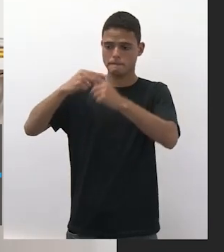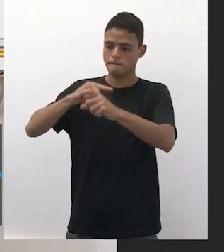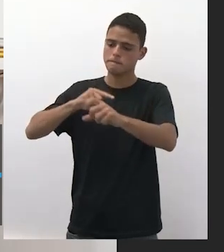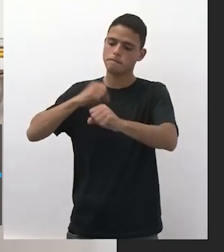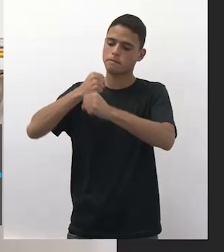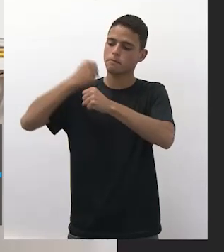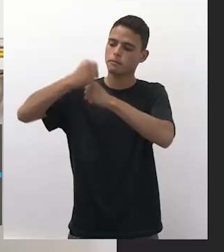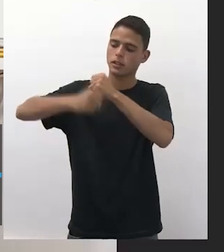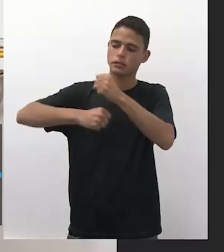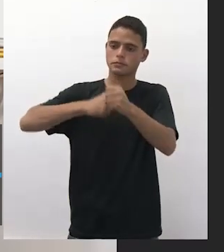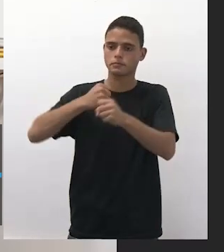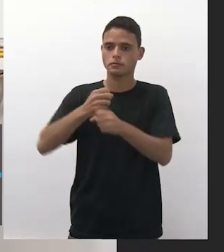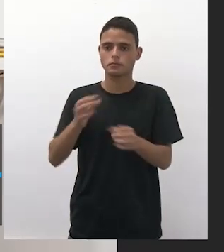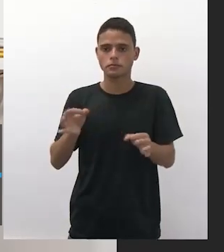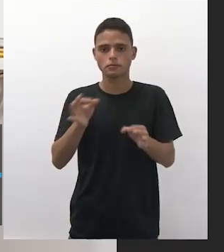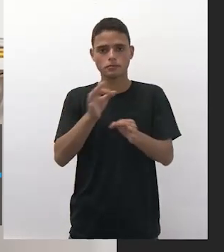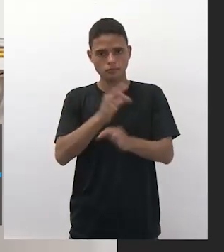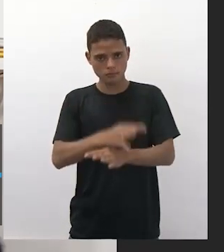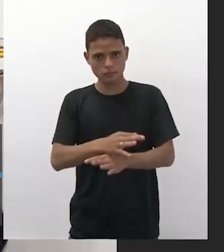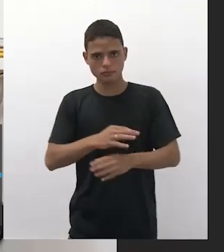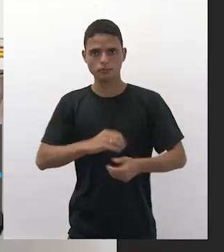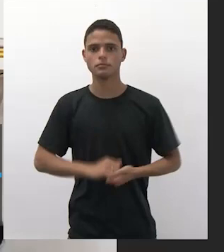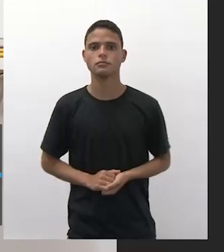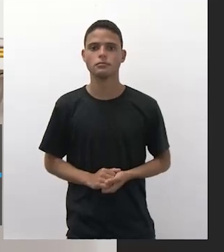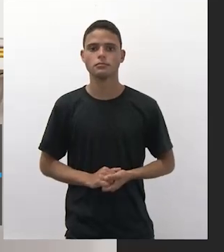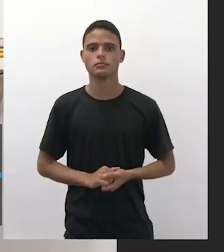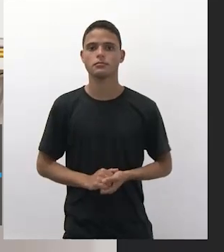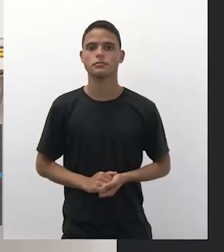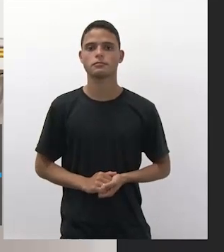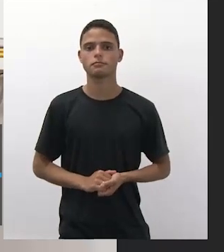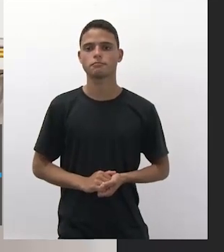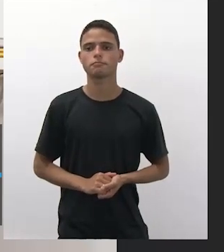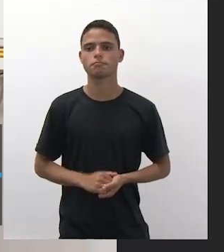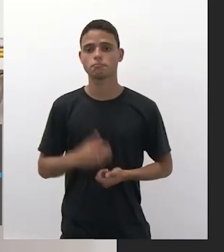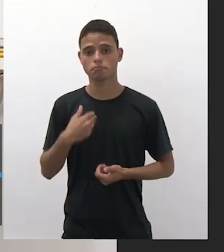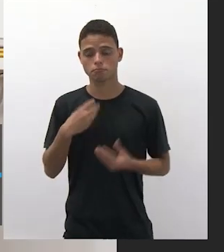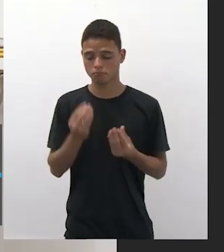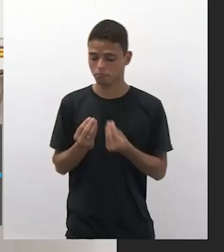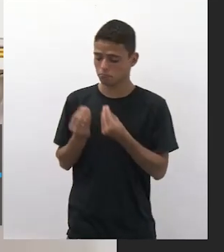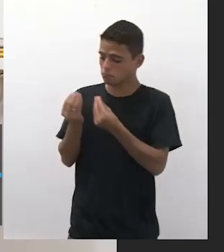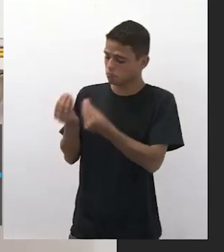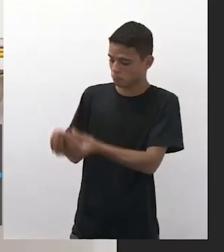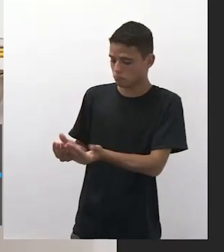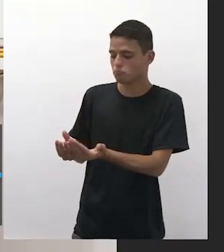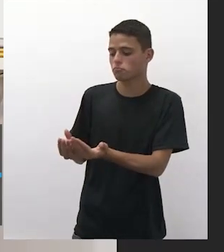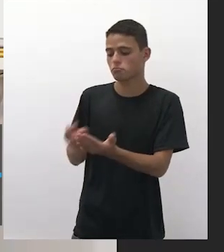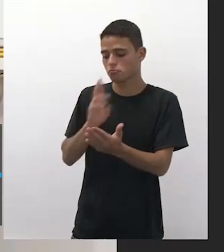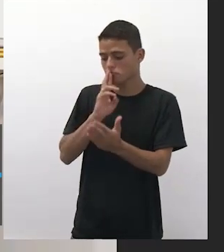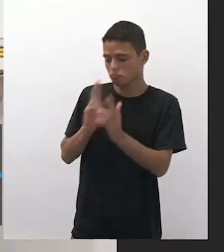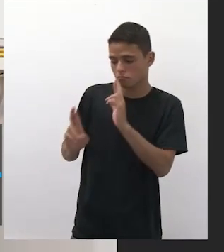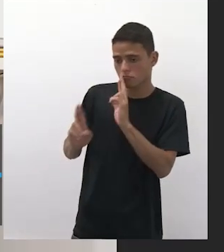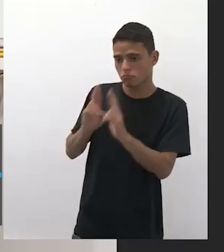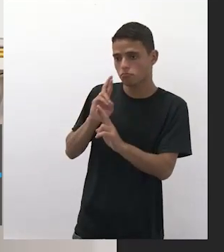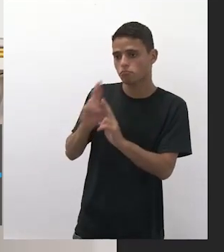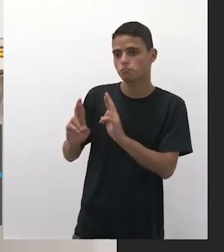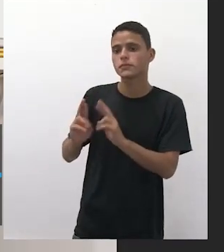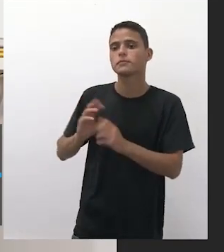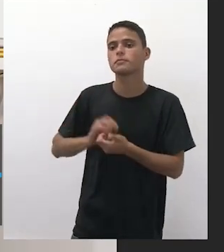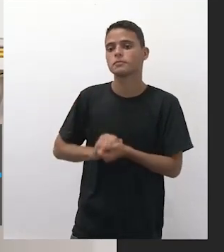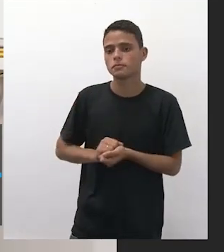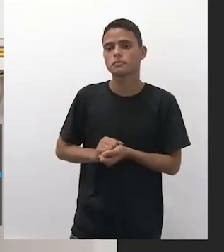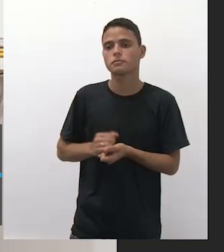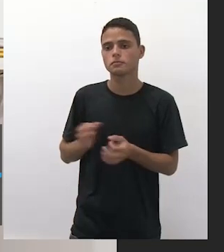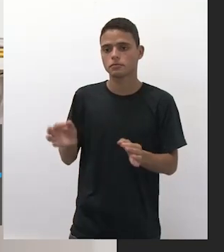ano, e foi entregar o boletim, as notas, né, encerrar o